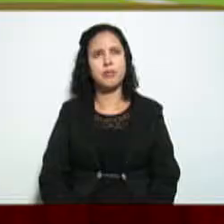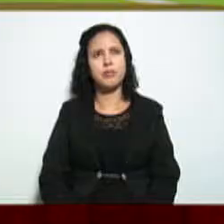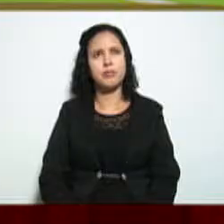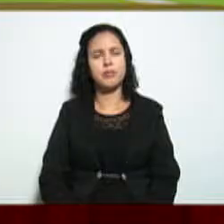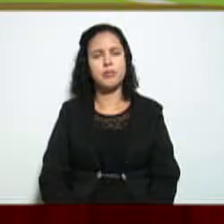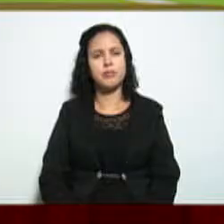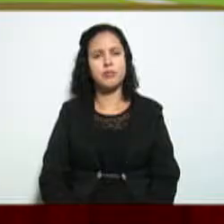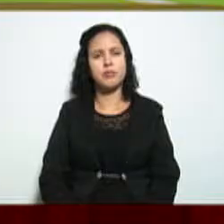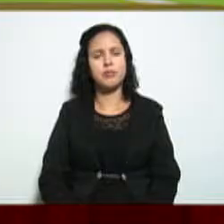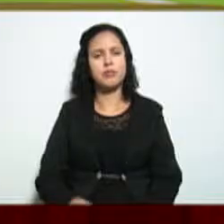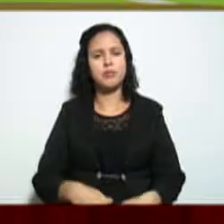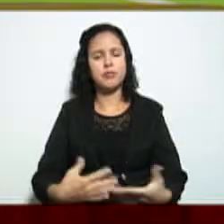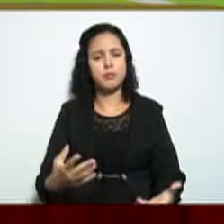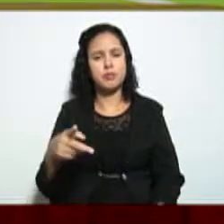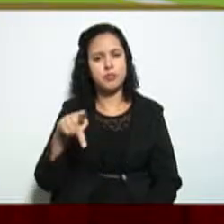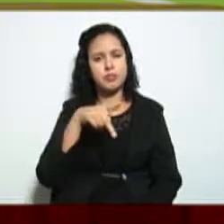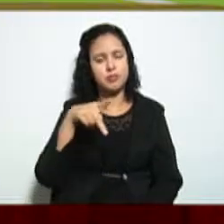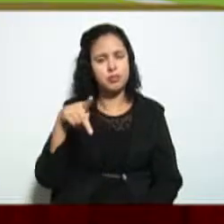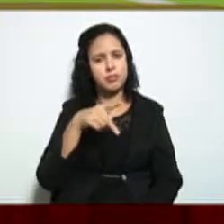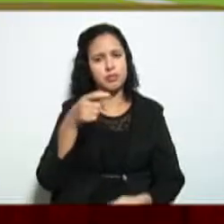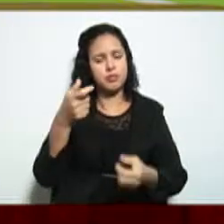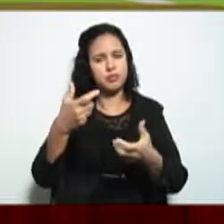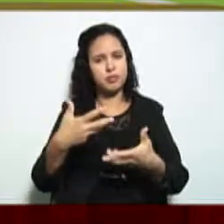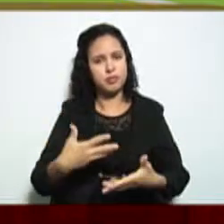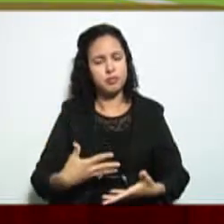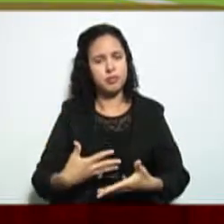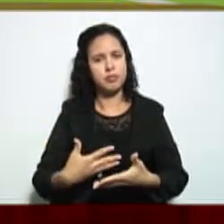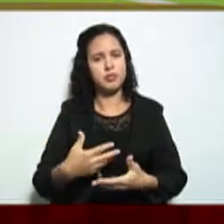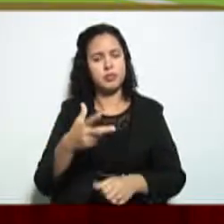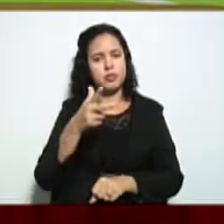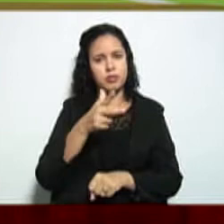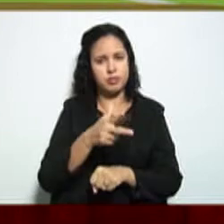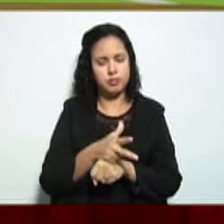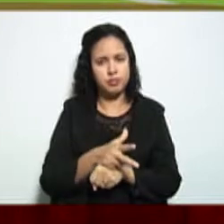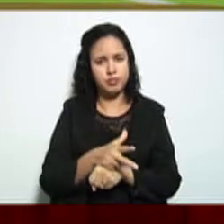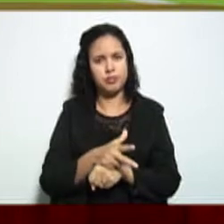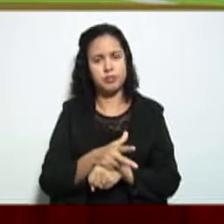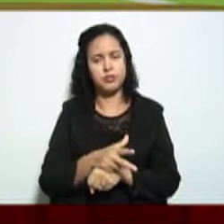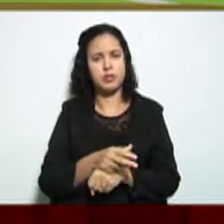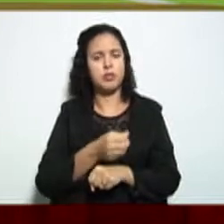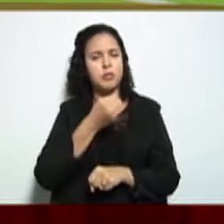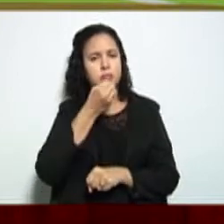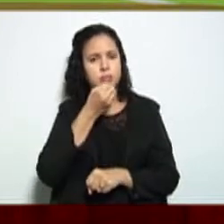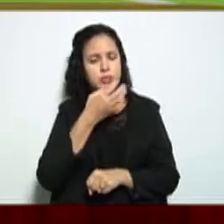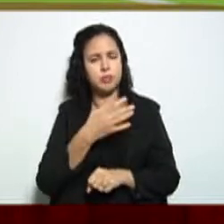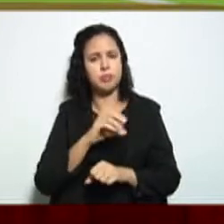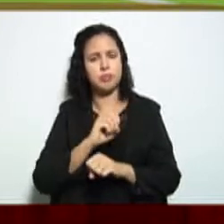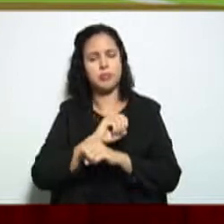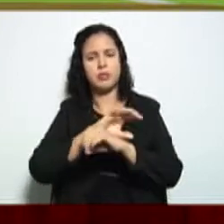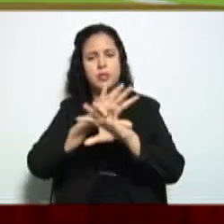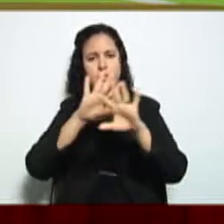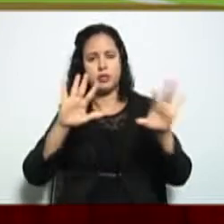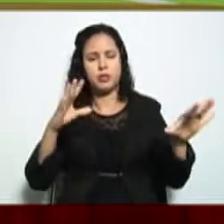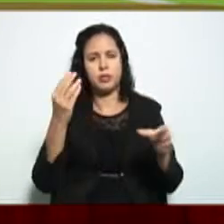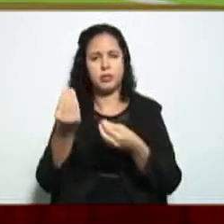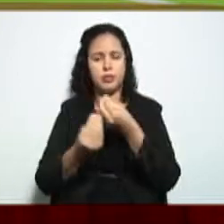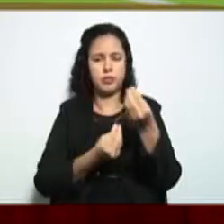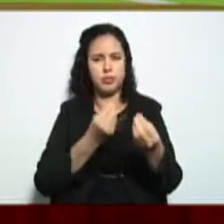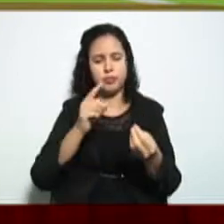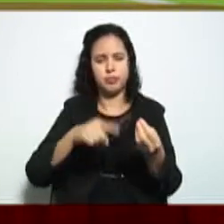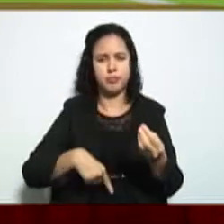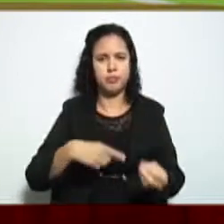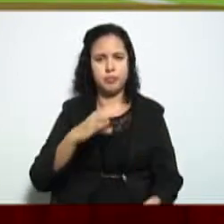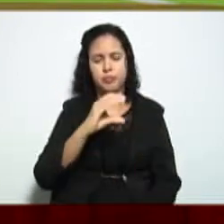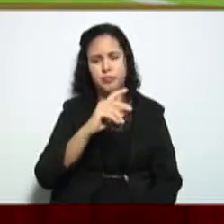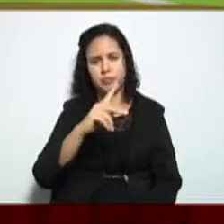Como a professora Denise explicou bem, pelo vídeo que nós vimos, ficou bem claro como funciona o cooperativismo